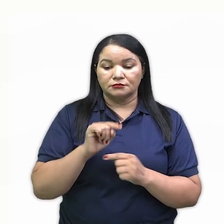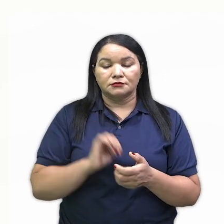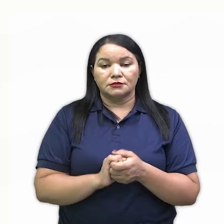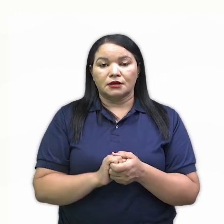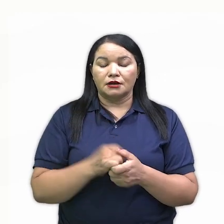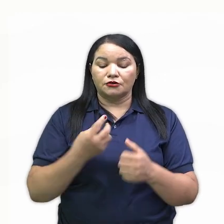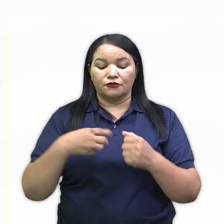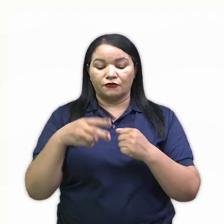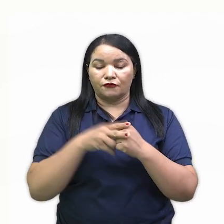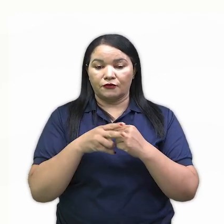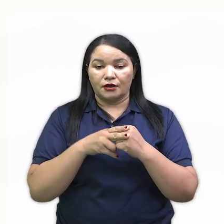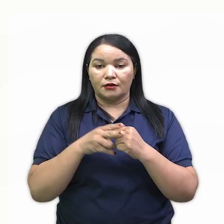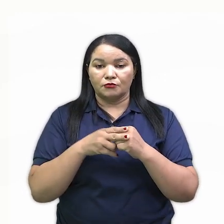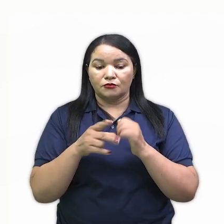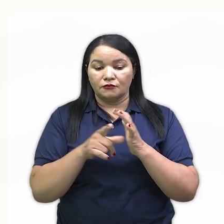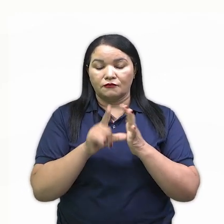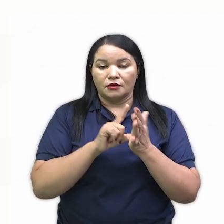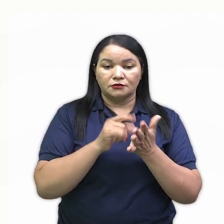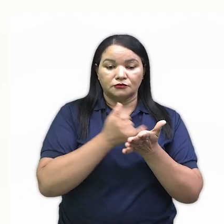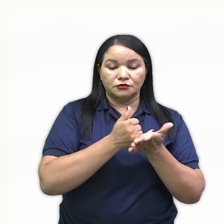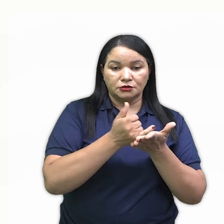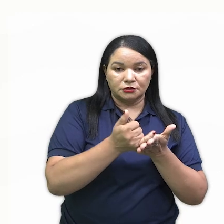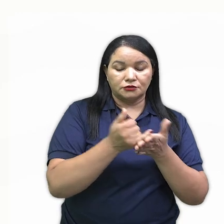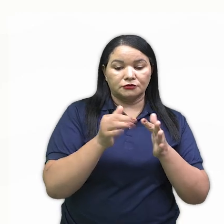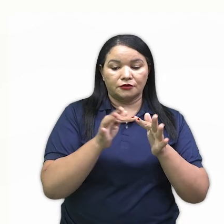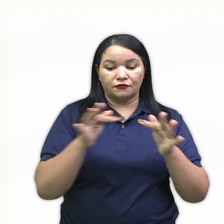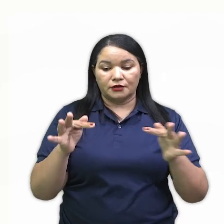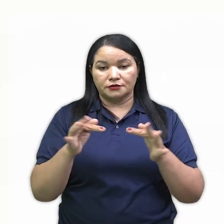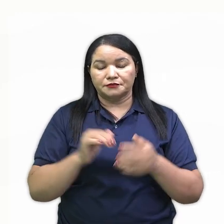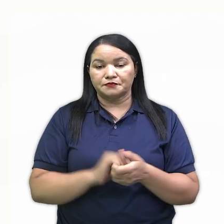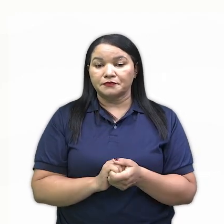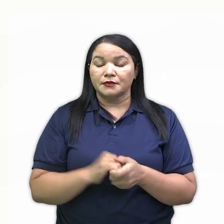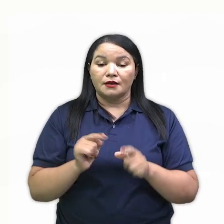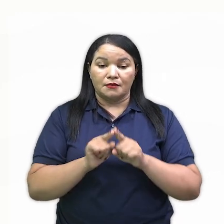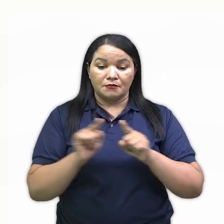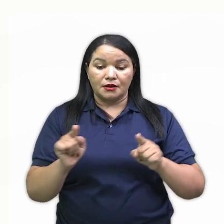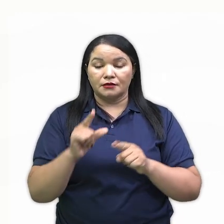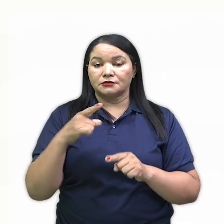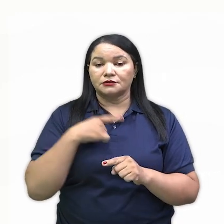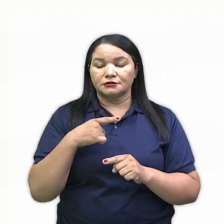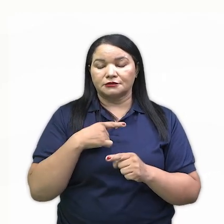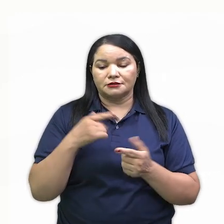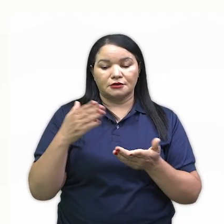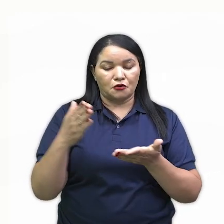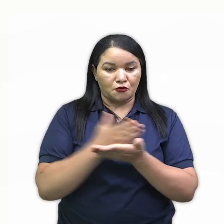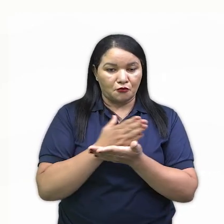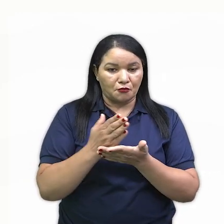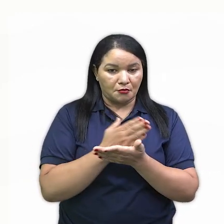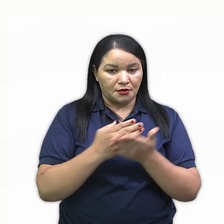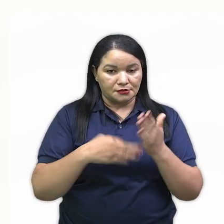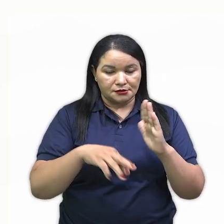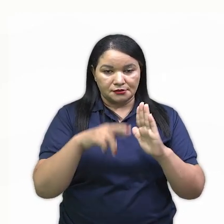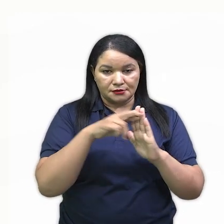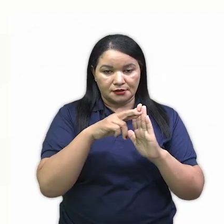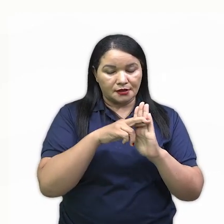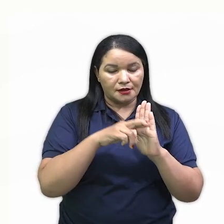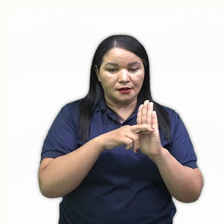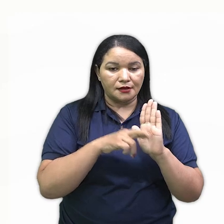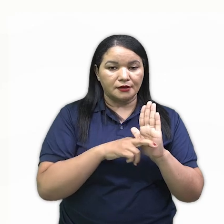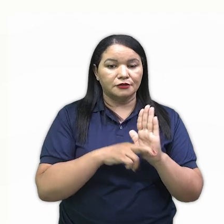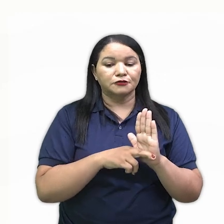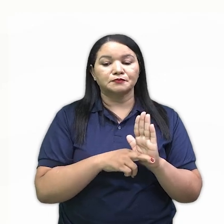frente da frase, ok? Mas existem aí algumas regras para a gente colocar